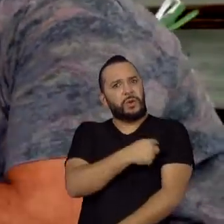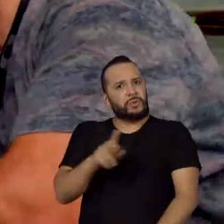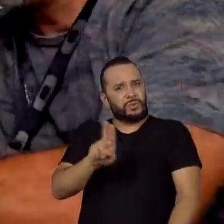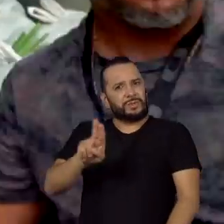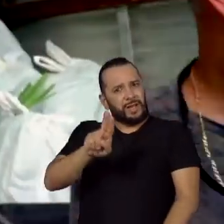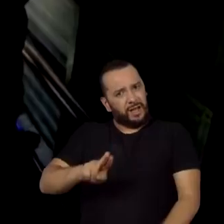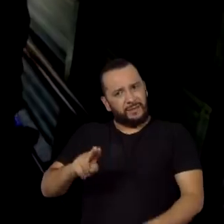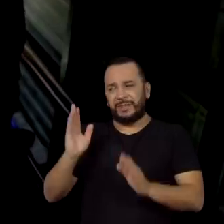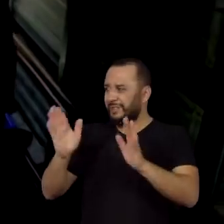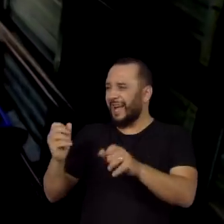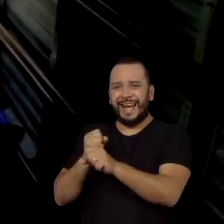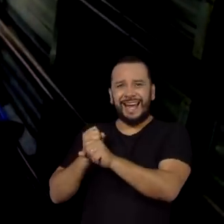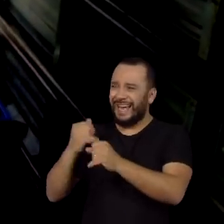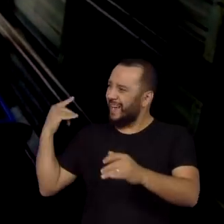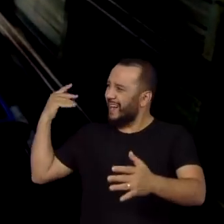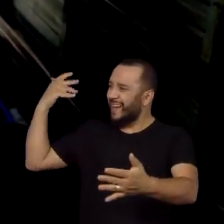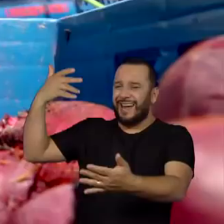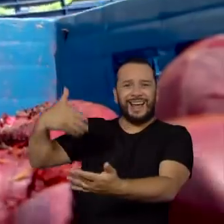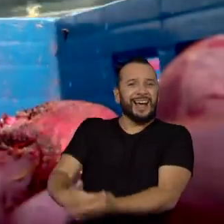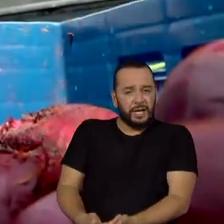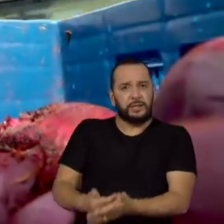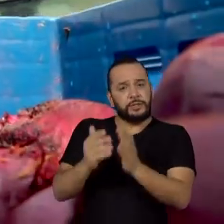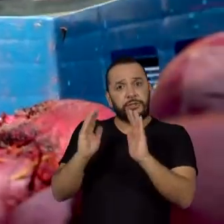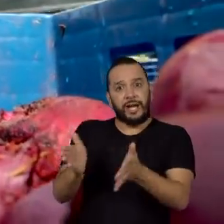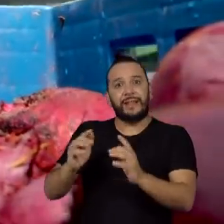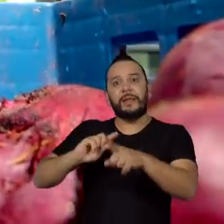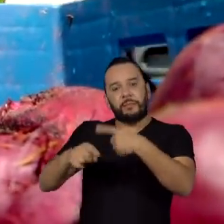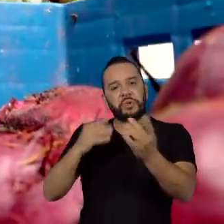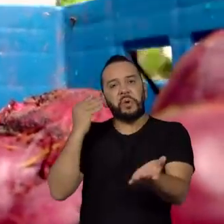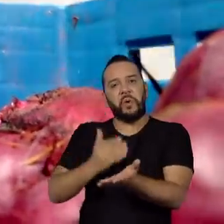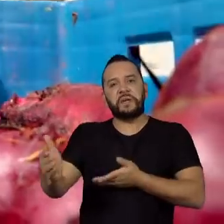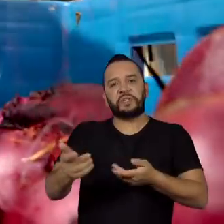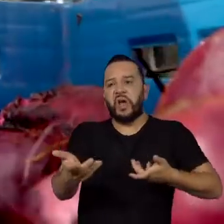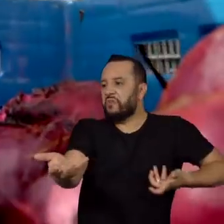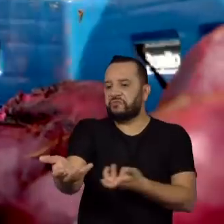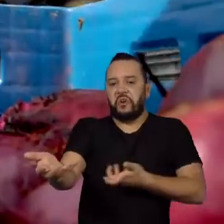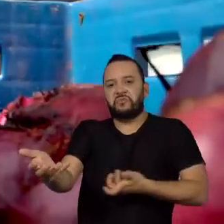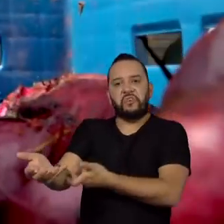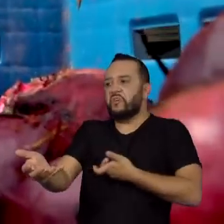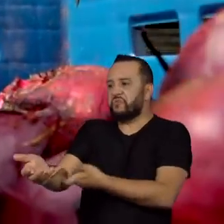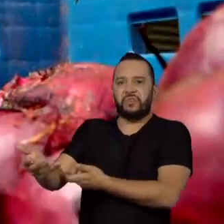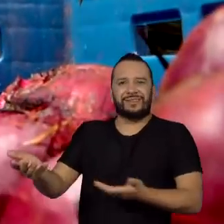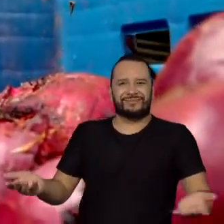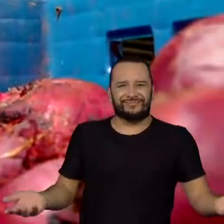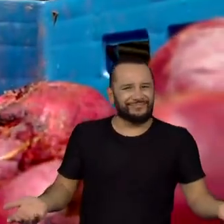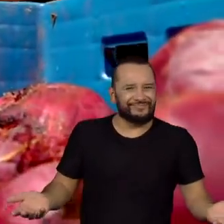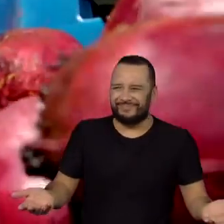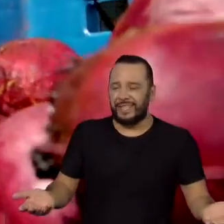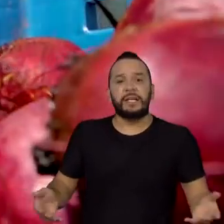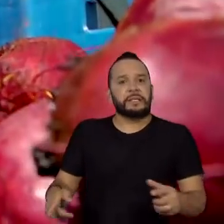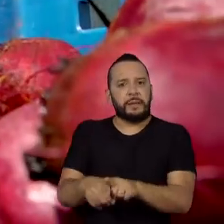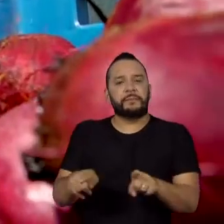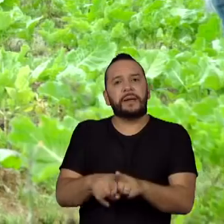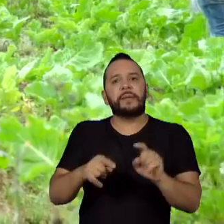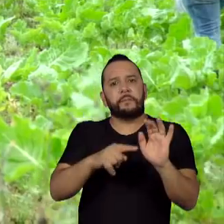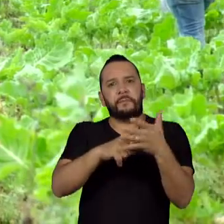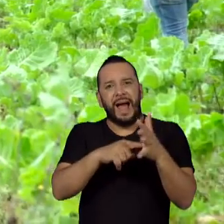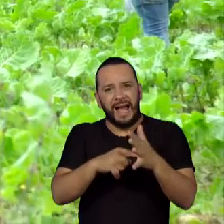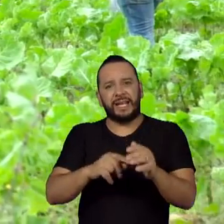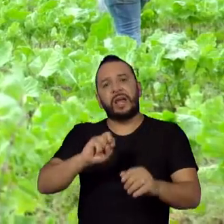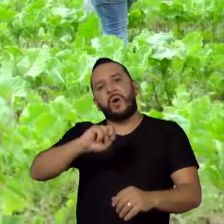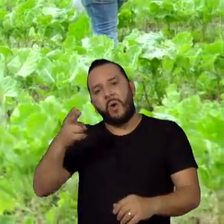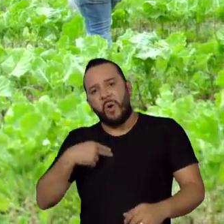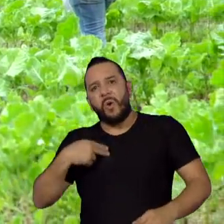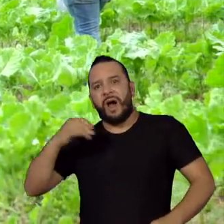e deixamos de usar com o advance da Revolução Verde, Revolução Industrial, tudo passou a ser muito mecanizado, produção em larga escala, só